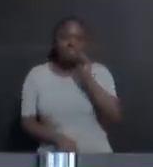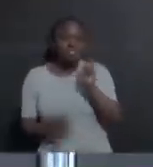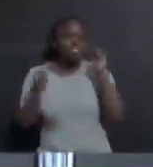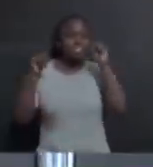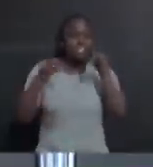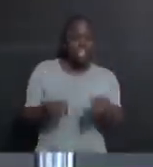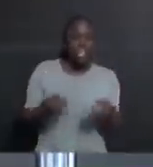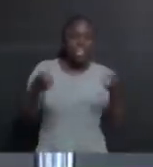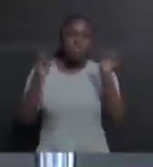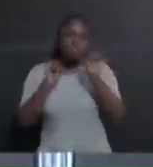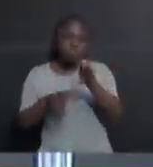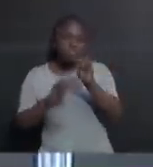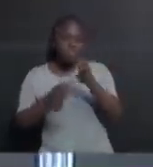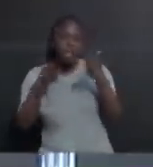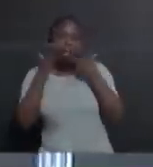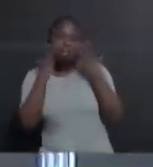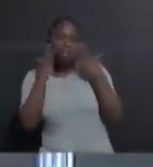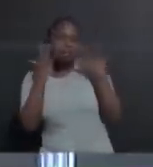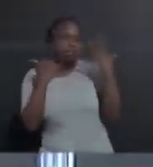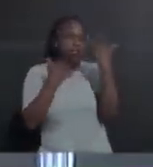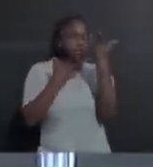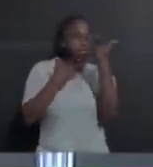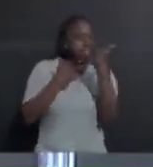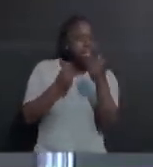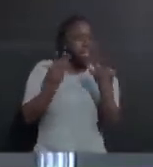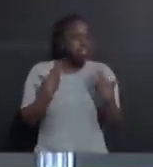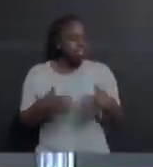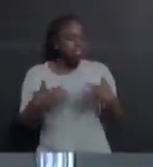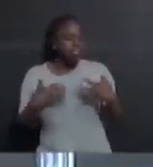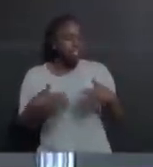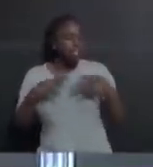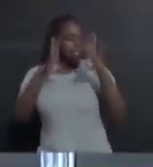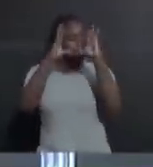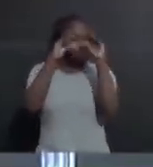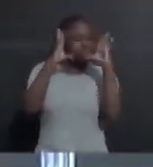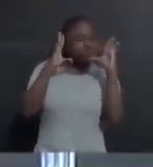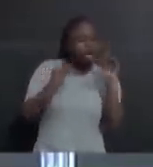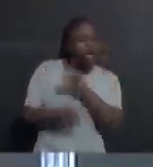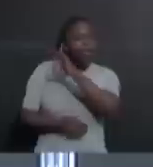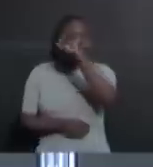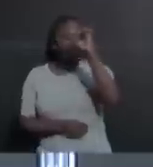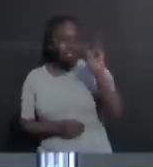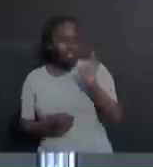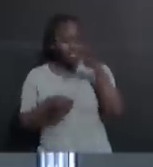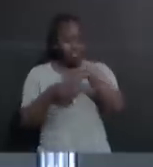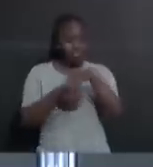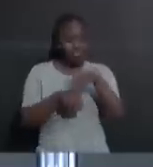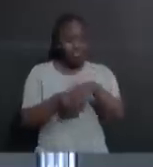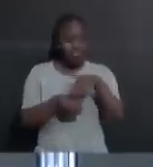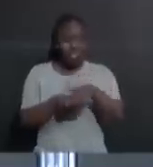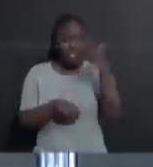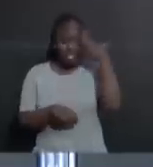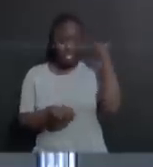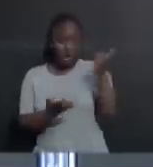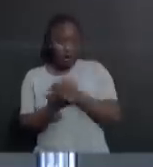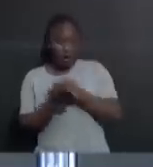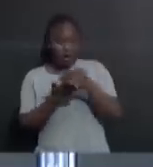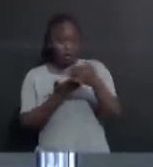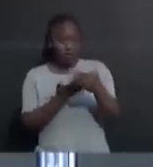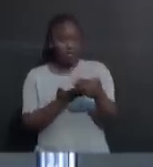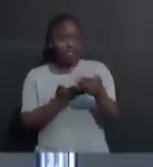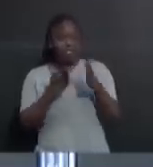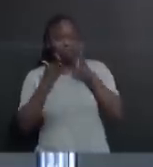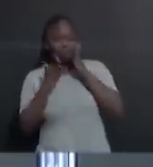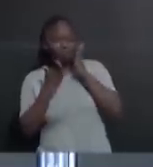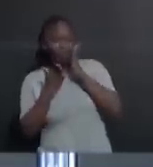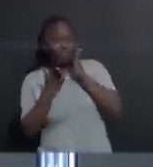make maravilhosa. Olha, uma make leve, suave, dá para de dia, dá para de noite. Sabe, você começa fazendo assim.